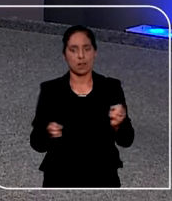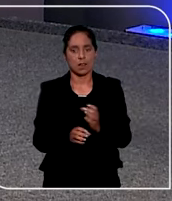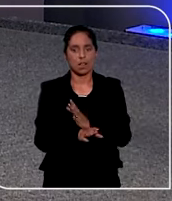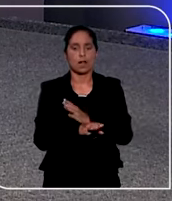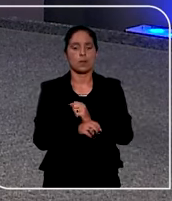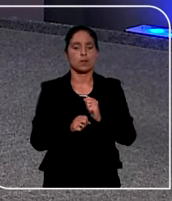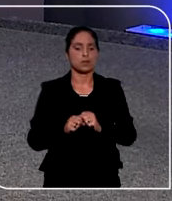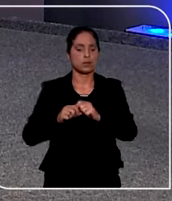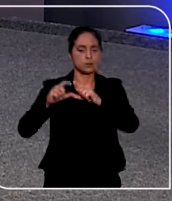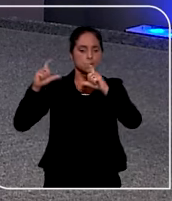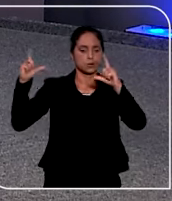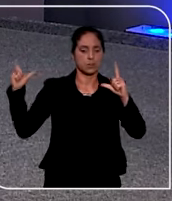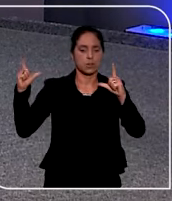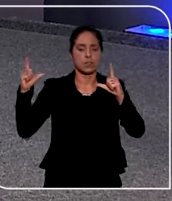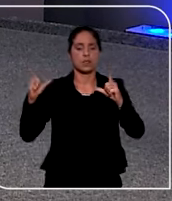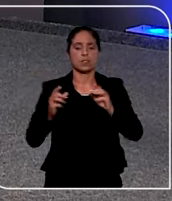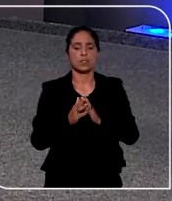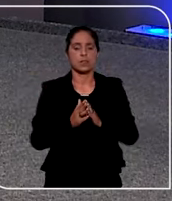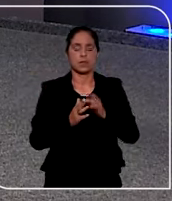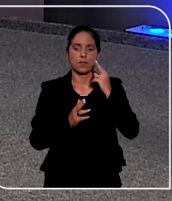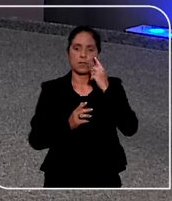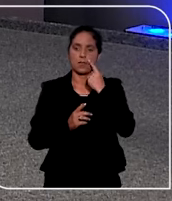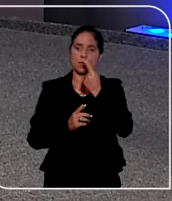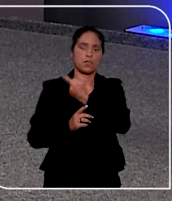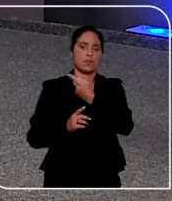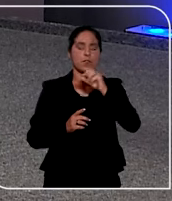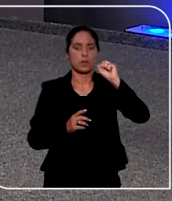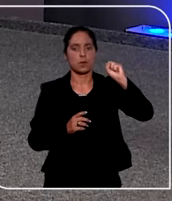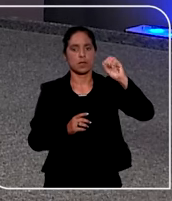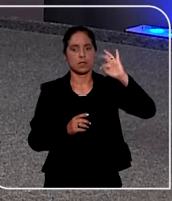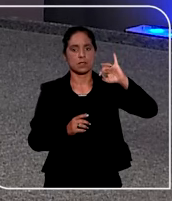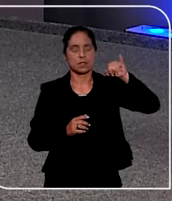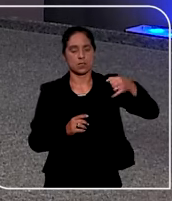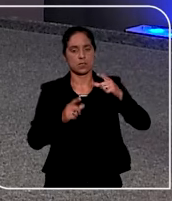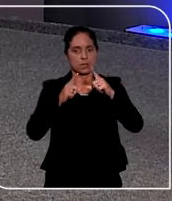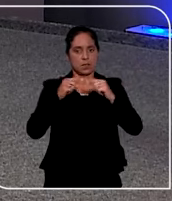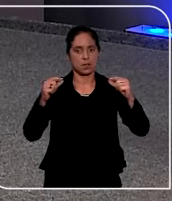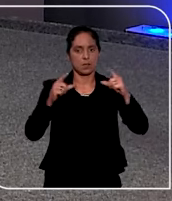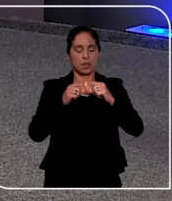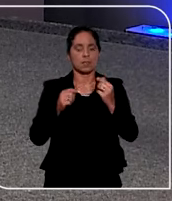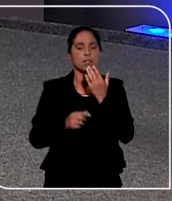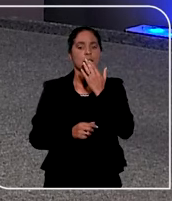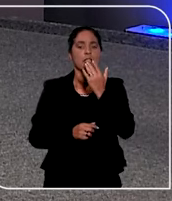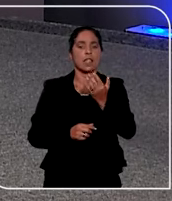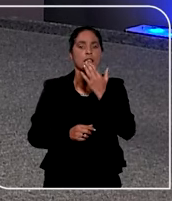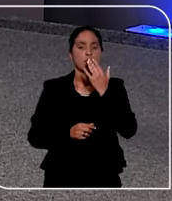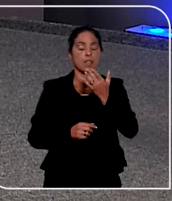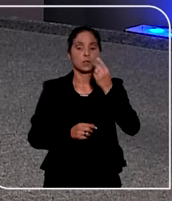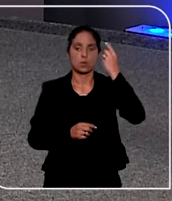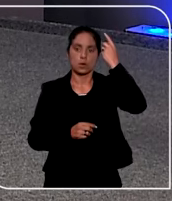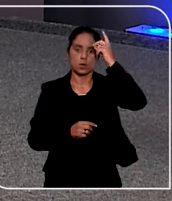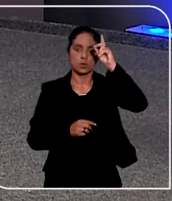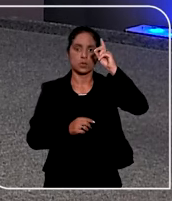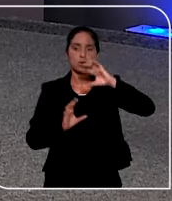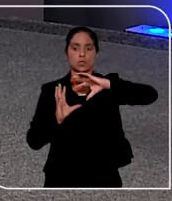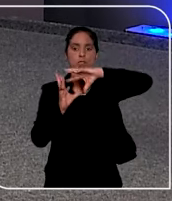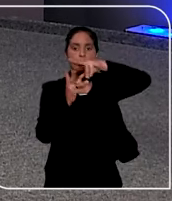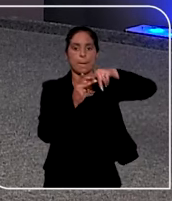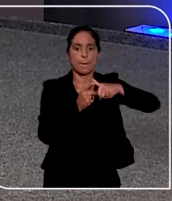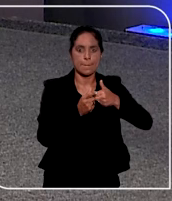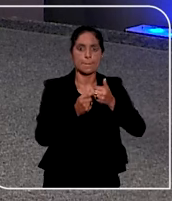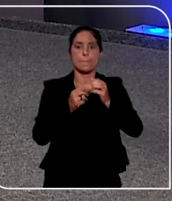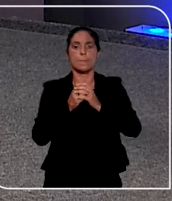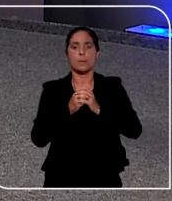programa com as imagens da fachada principal da sede do STJ em Brasília nas cores da campanha do dia mundial